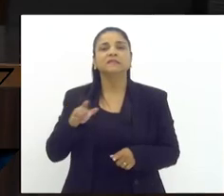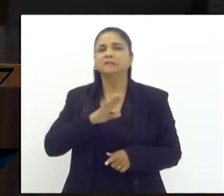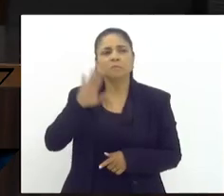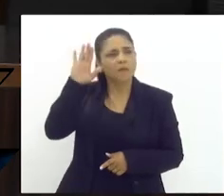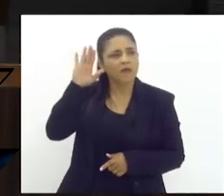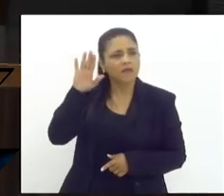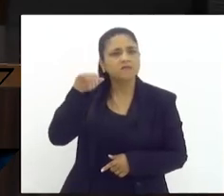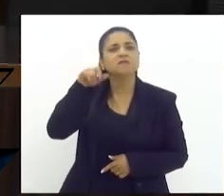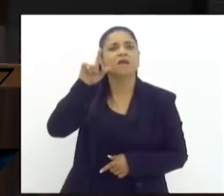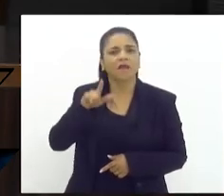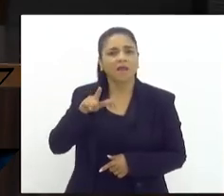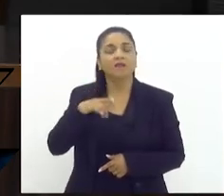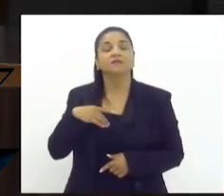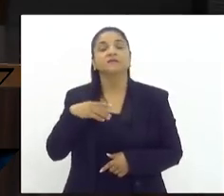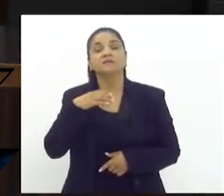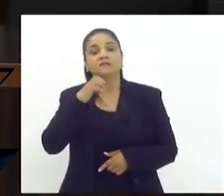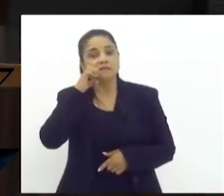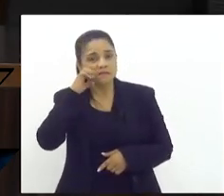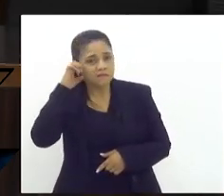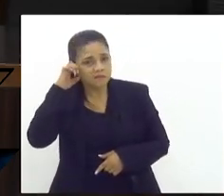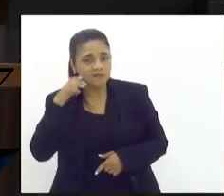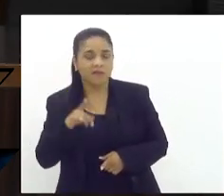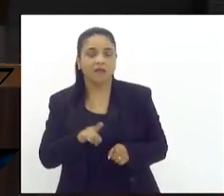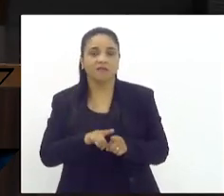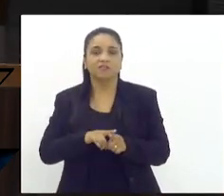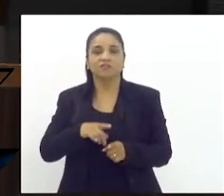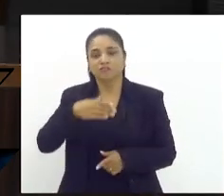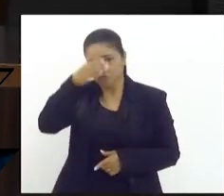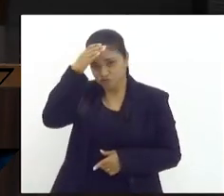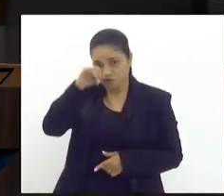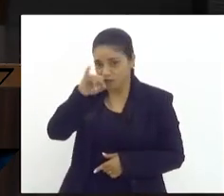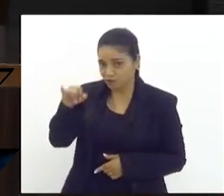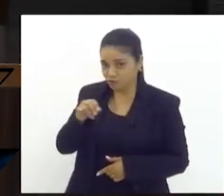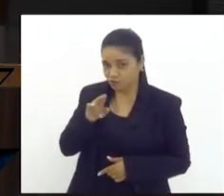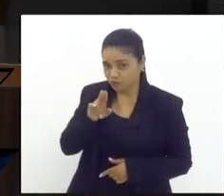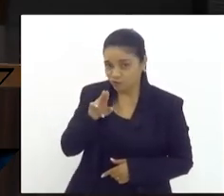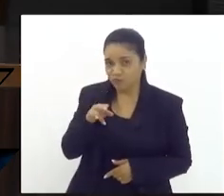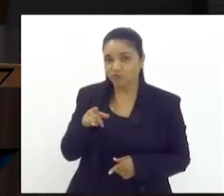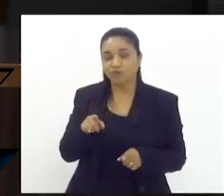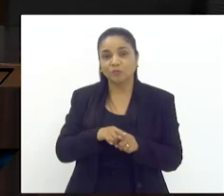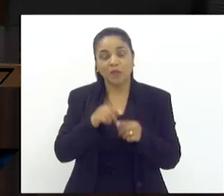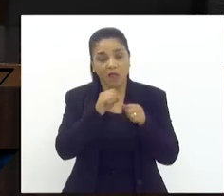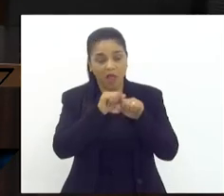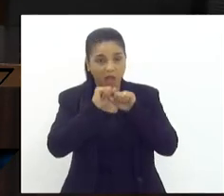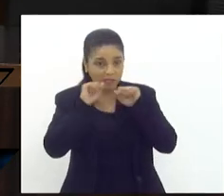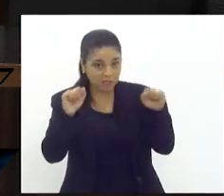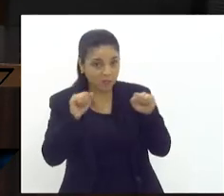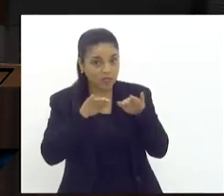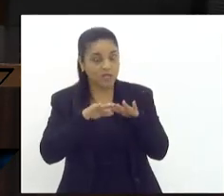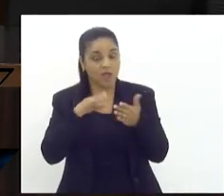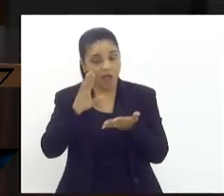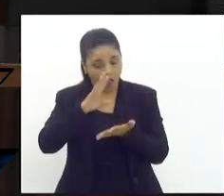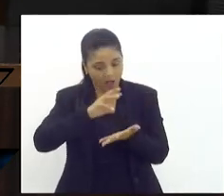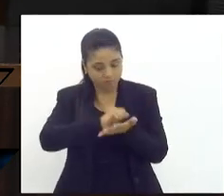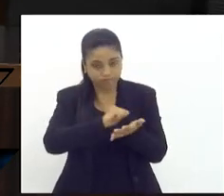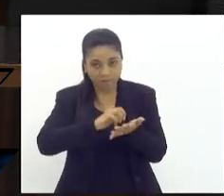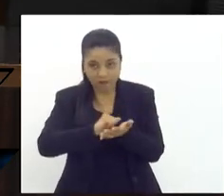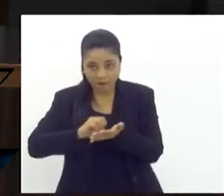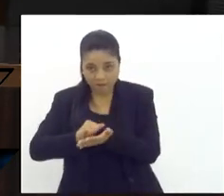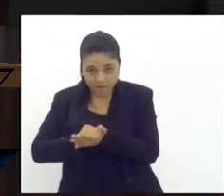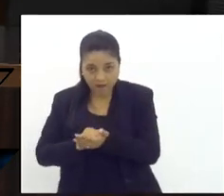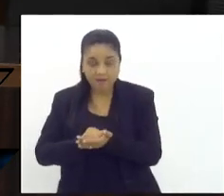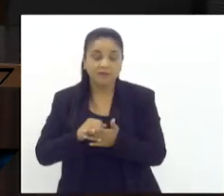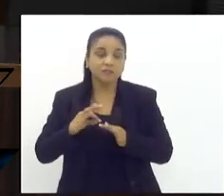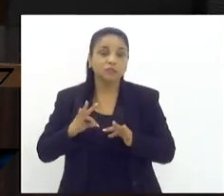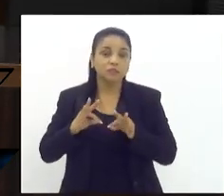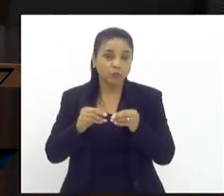a deputada Célia Jordão deputada tia Ju acredito que assessoria da mesa tá anotando aí e deixar claro